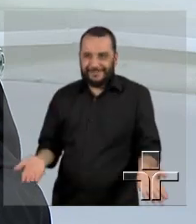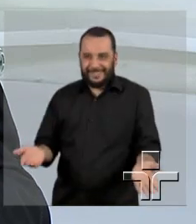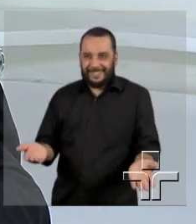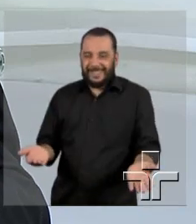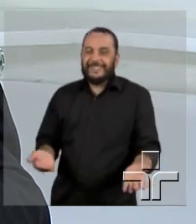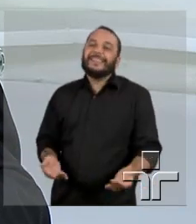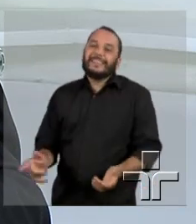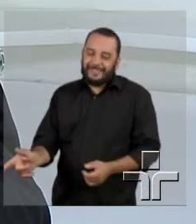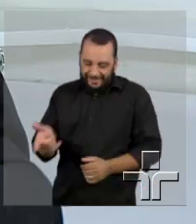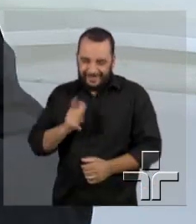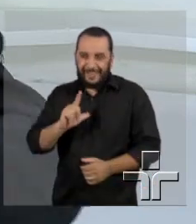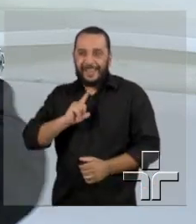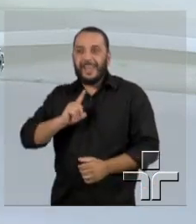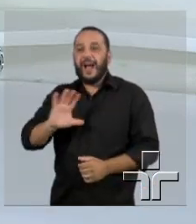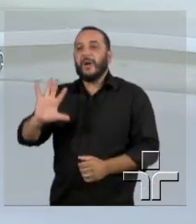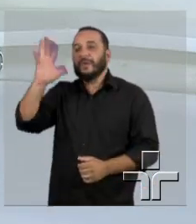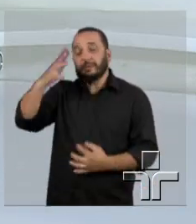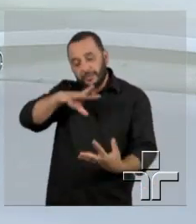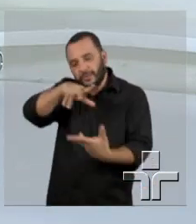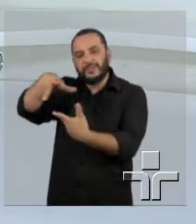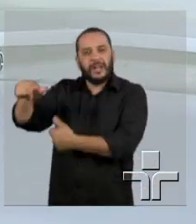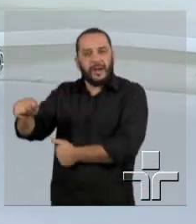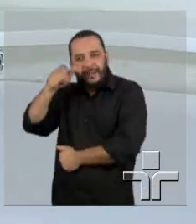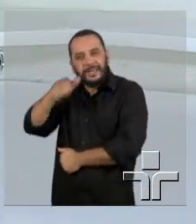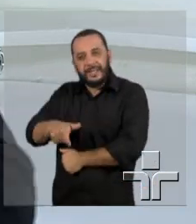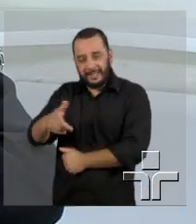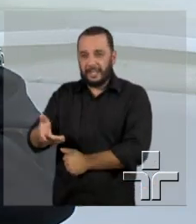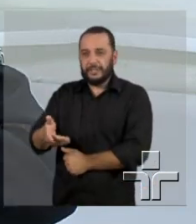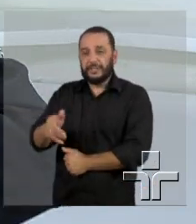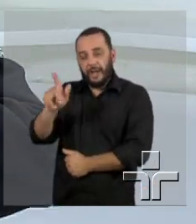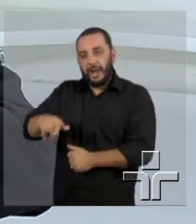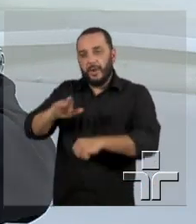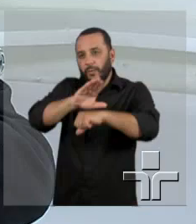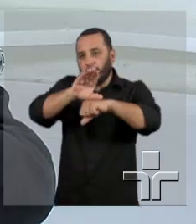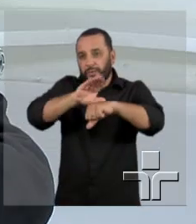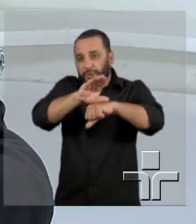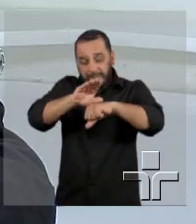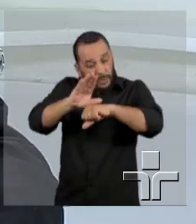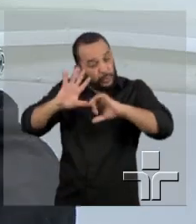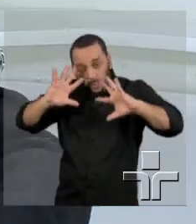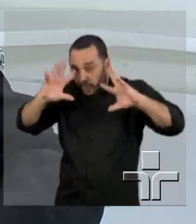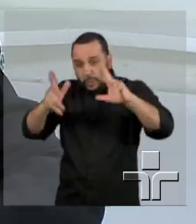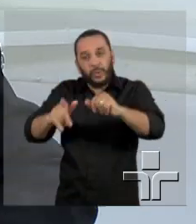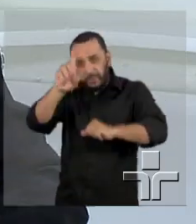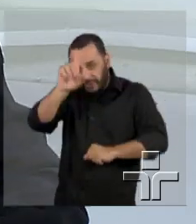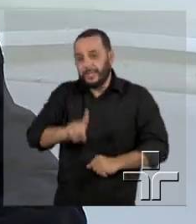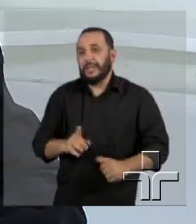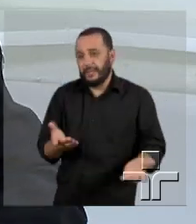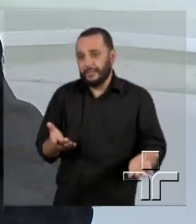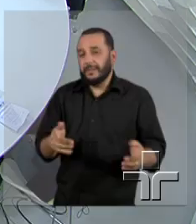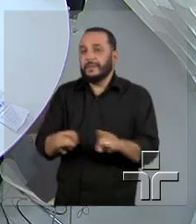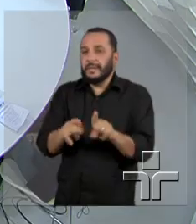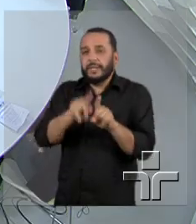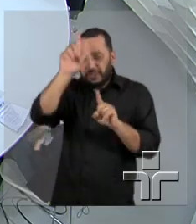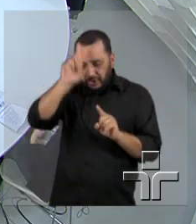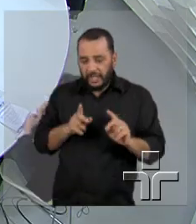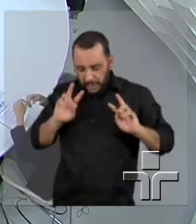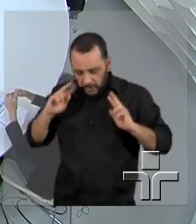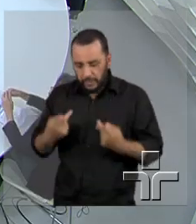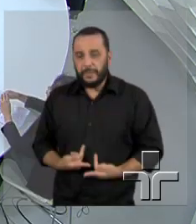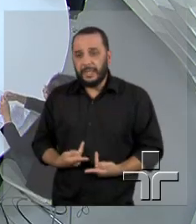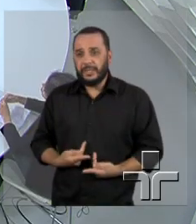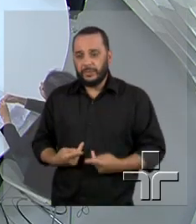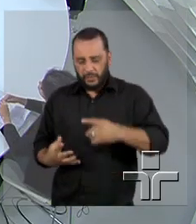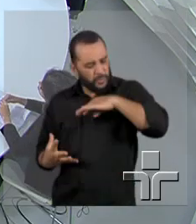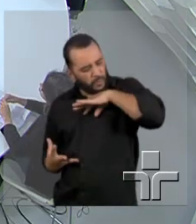mundiais interessantíssimos. A constitucionalização de todo o direito, a internacionalização dos direitos humanos, a